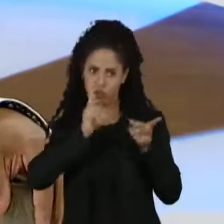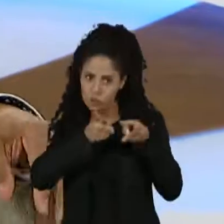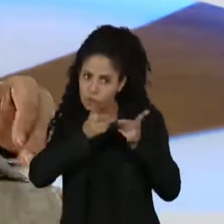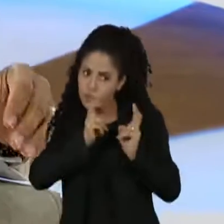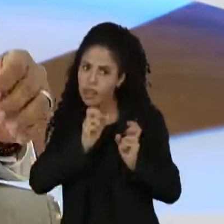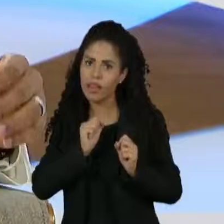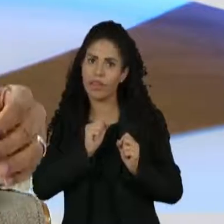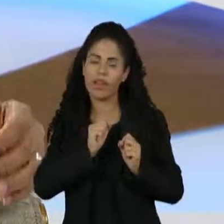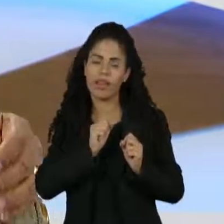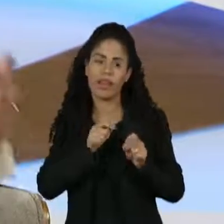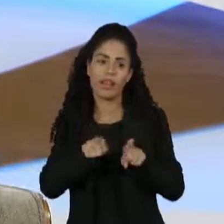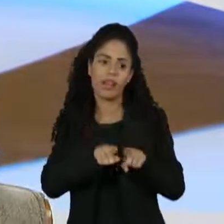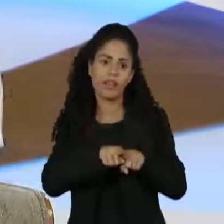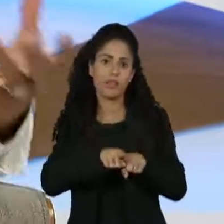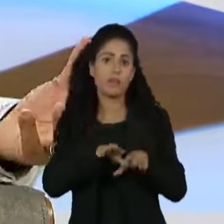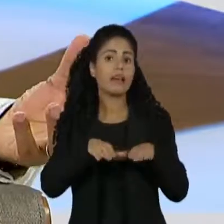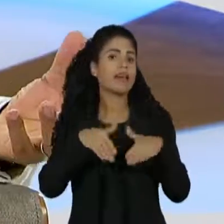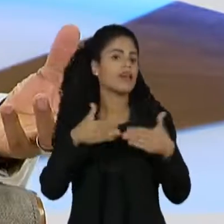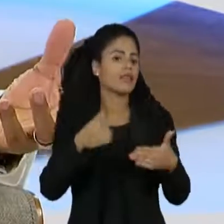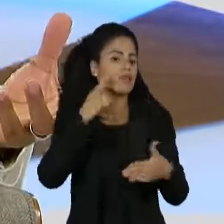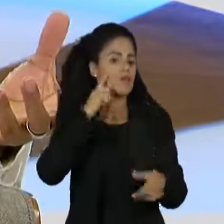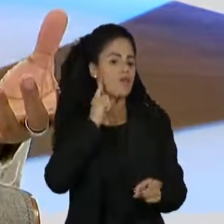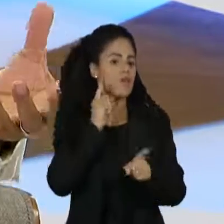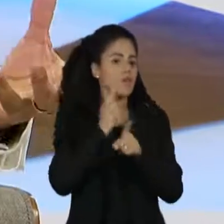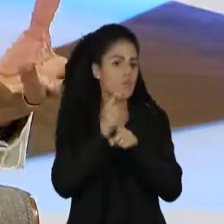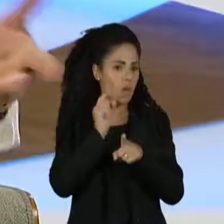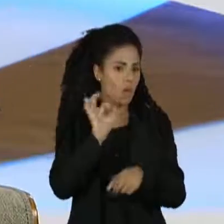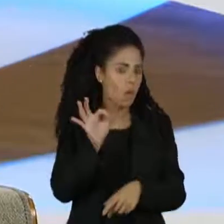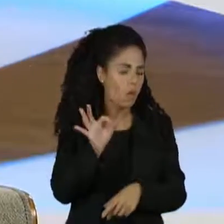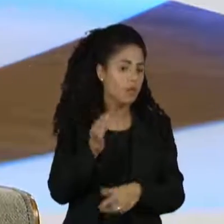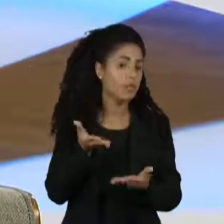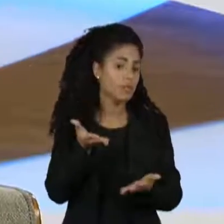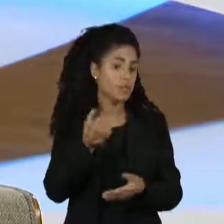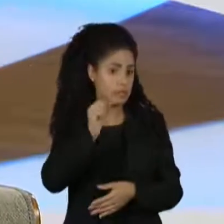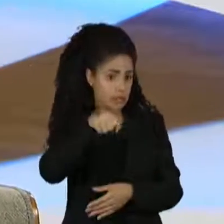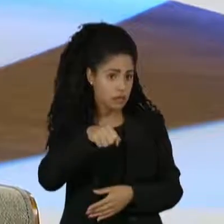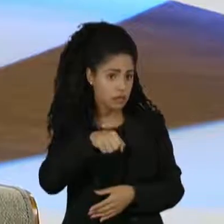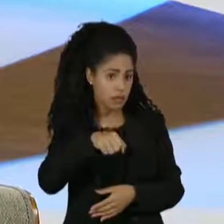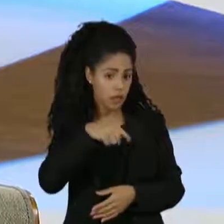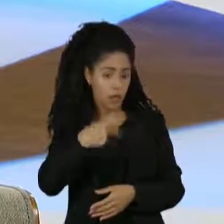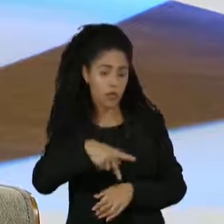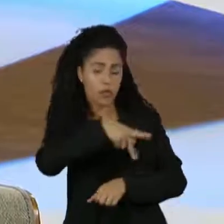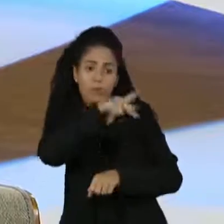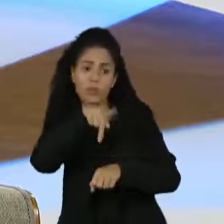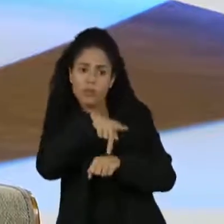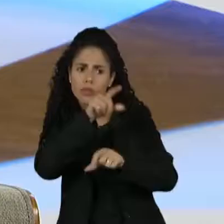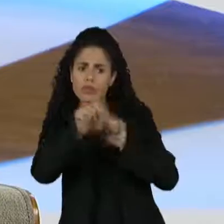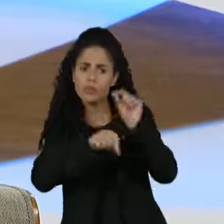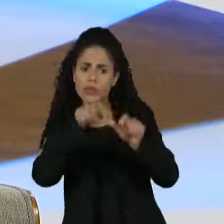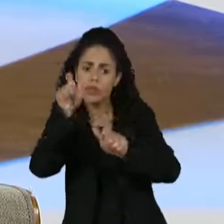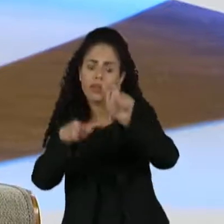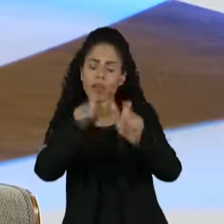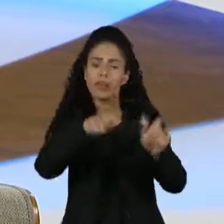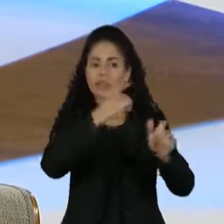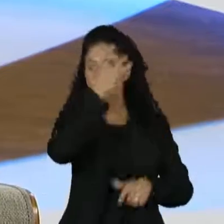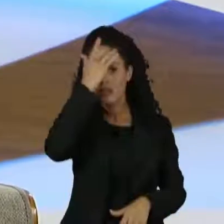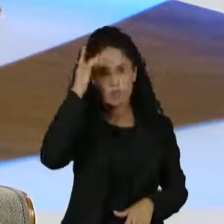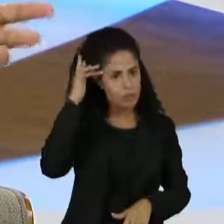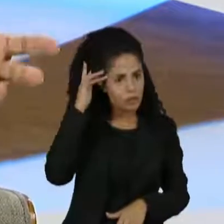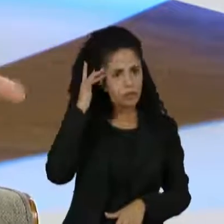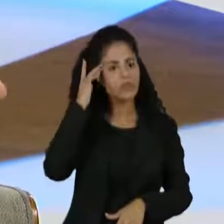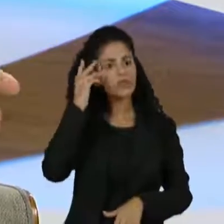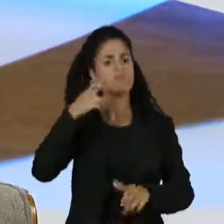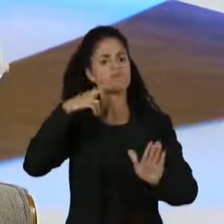Quase fazendo 007. Então, você encontra isso em abrangência. O nosso país, onde as pessoas